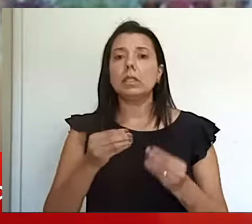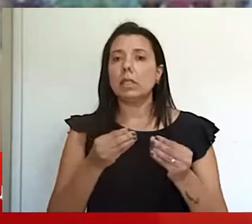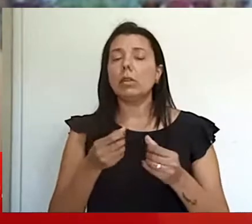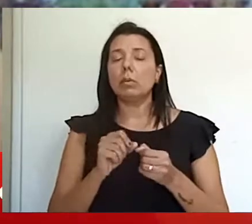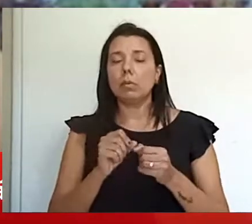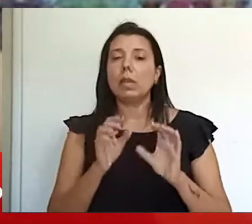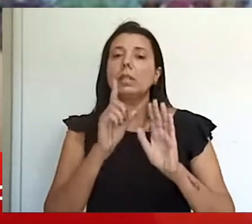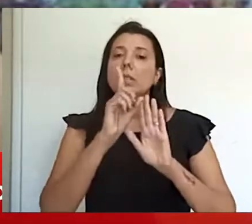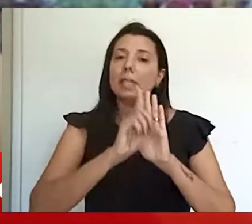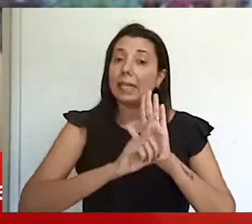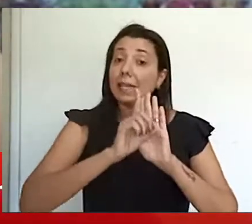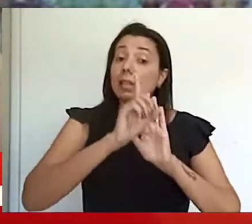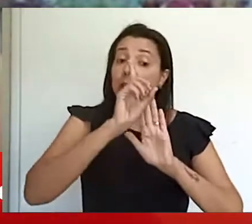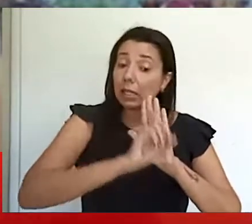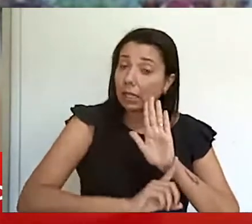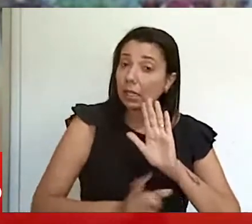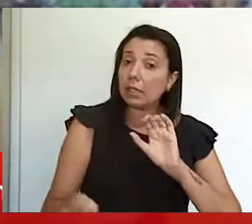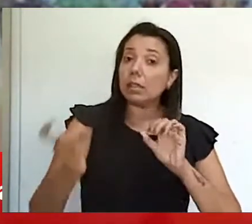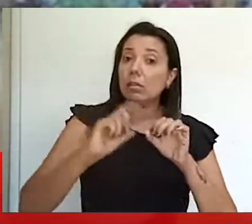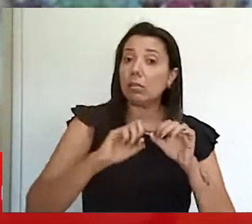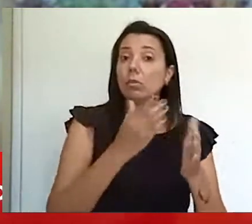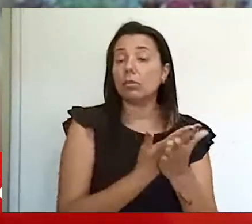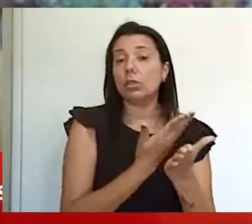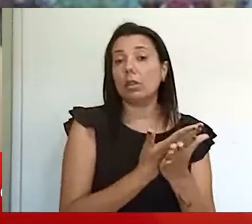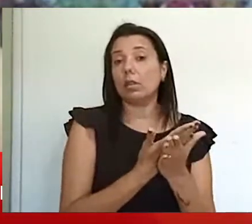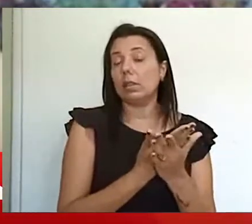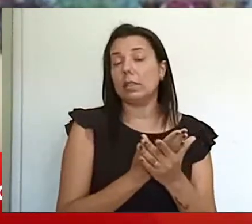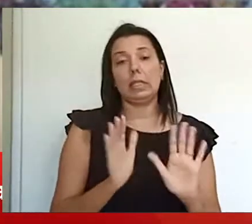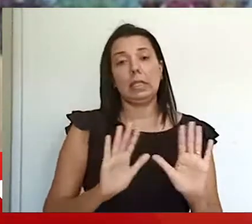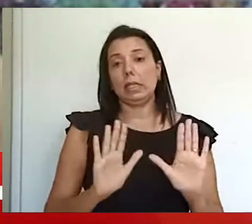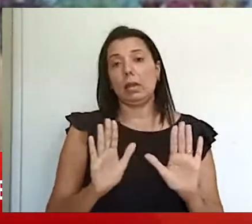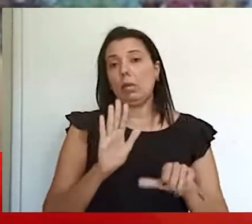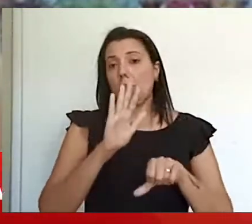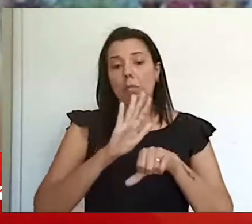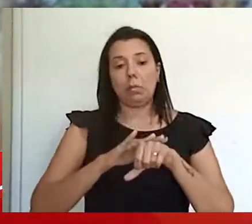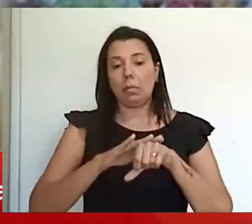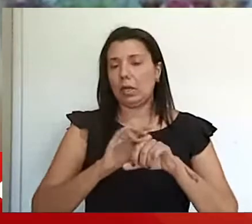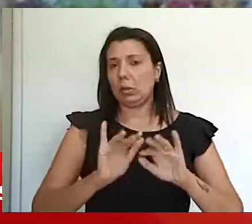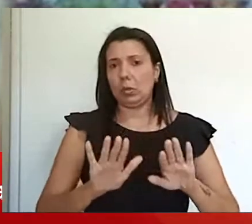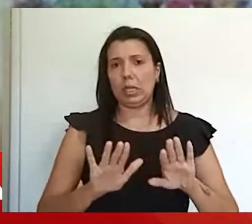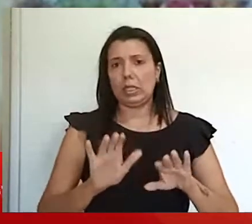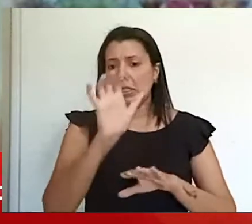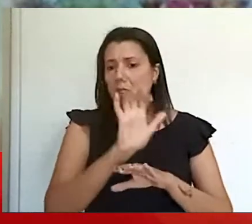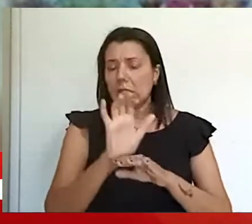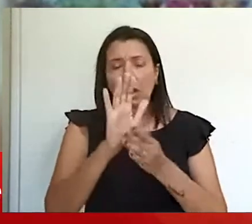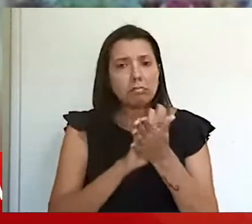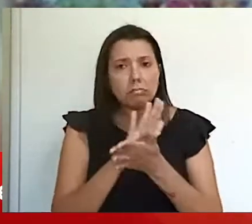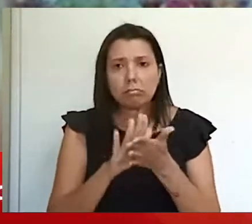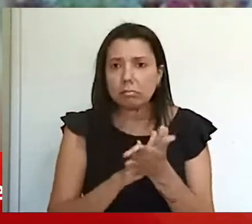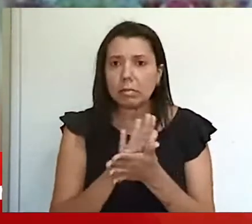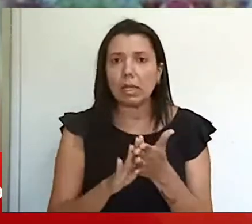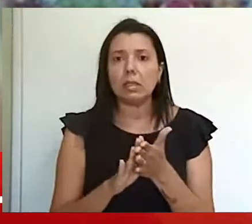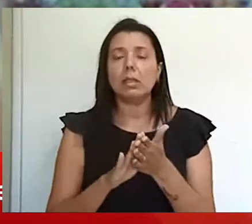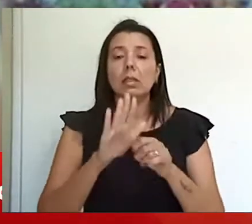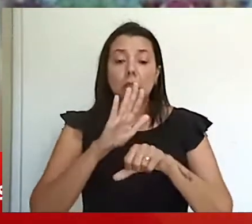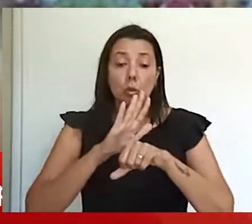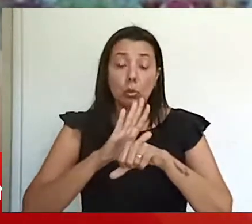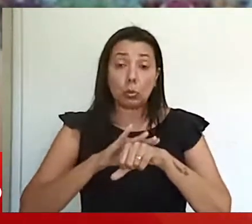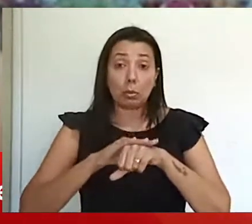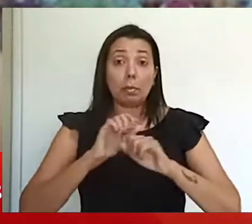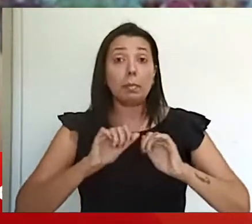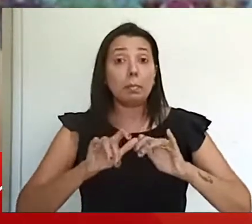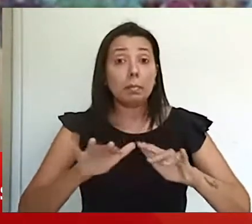não decreta o retorno de uma aula, não numa pandemia, nem em situação nenhuma, mas numa pandemia especialmente.